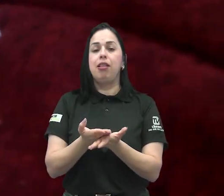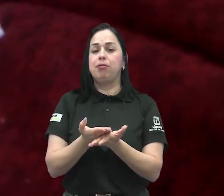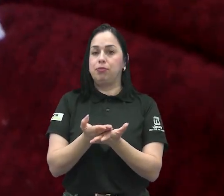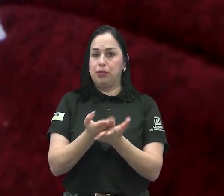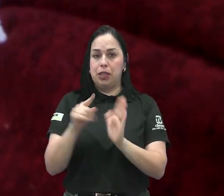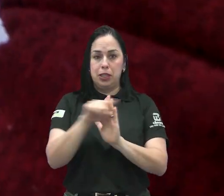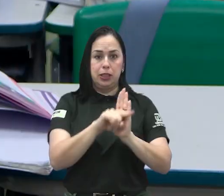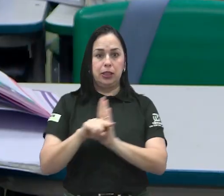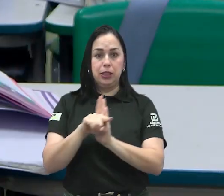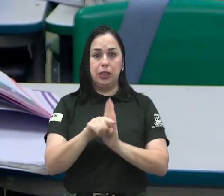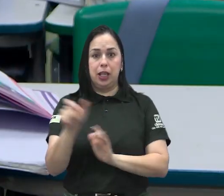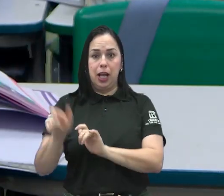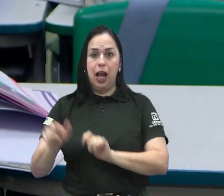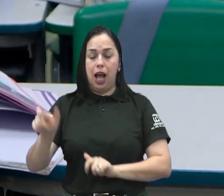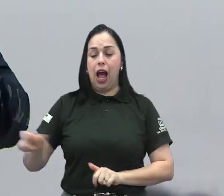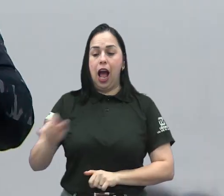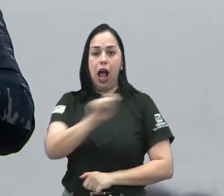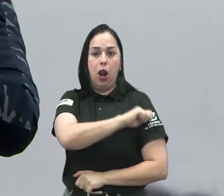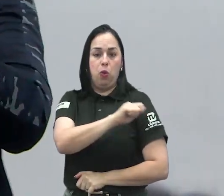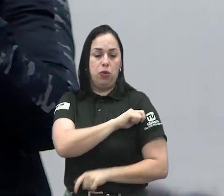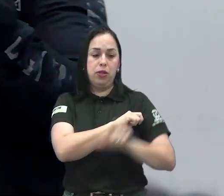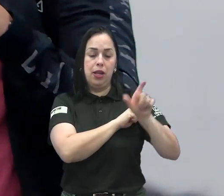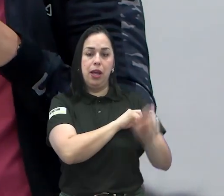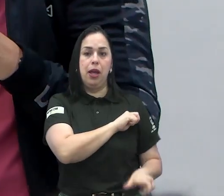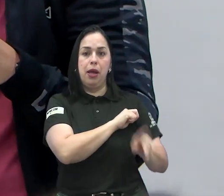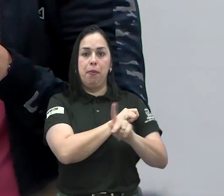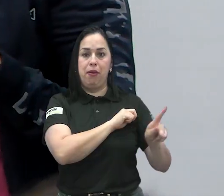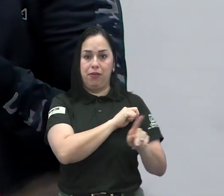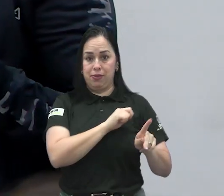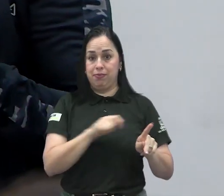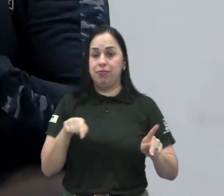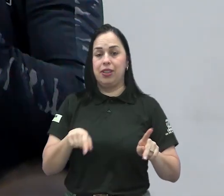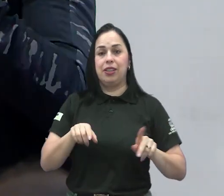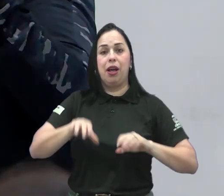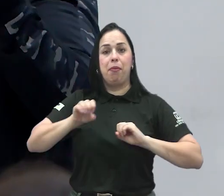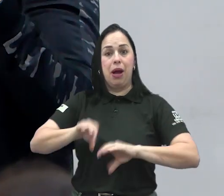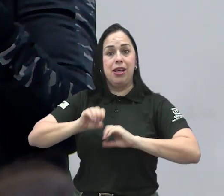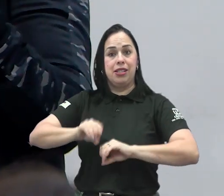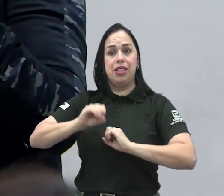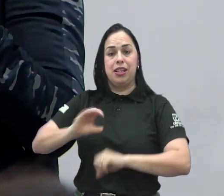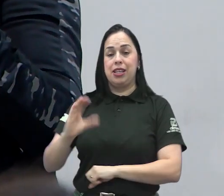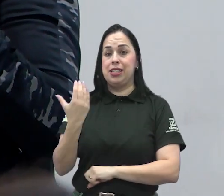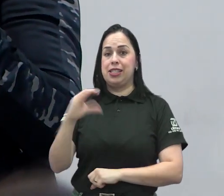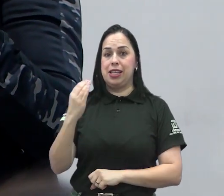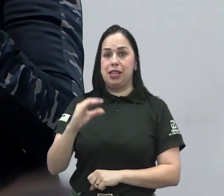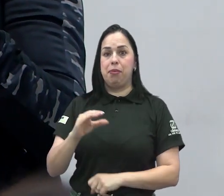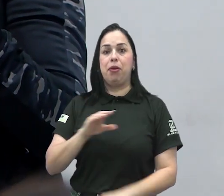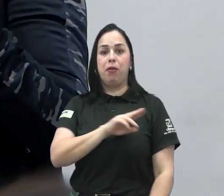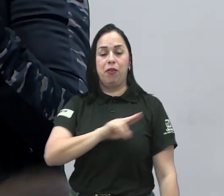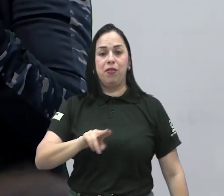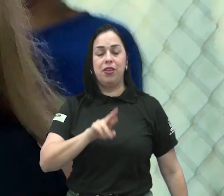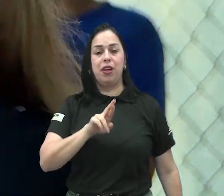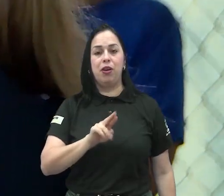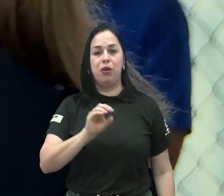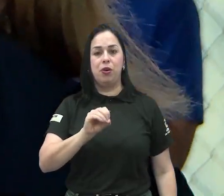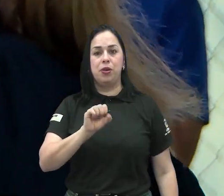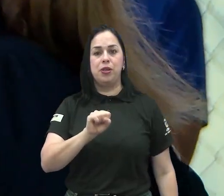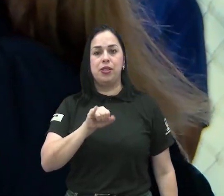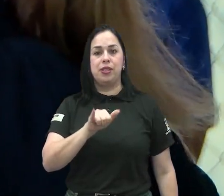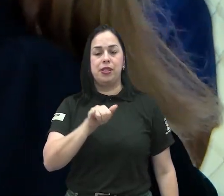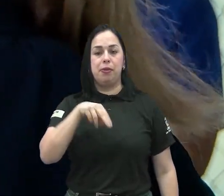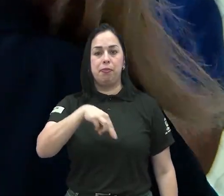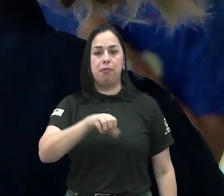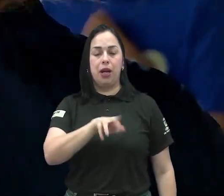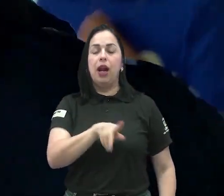de estudos, de alunos e de professor. Essa é uma aula de ciências da professora Rosimar, que